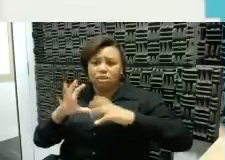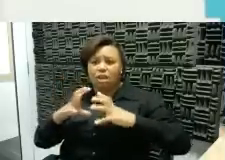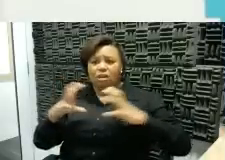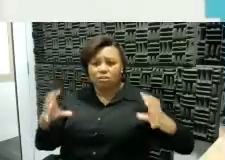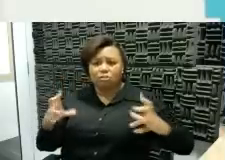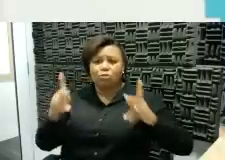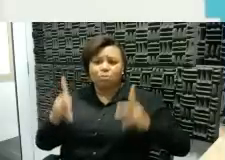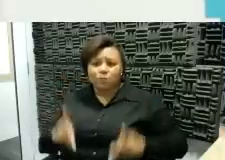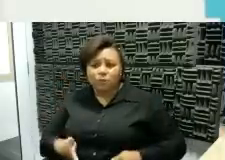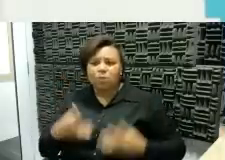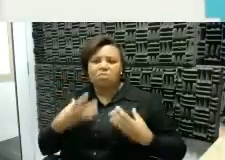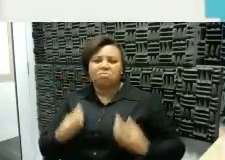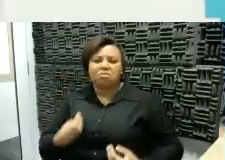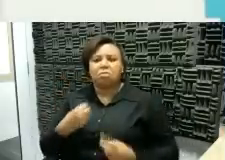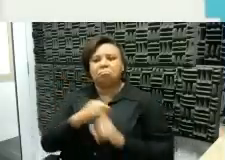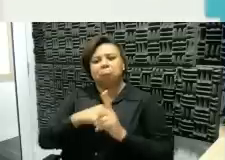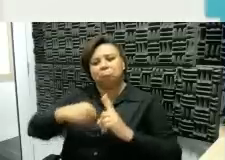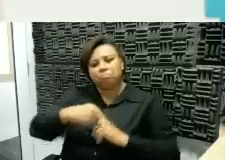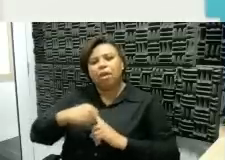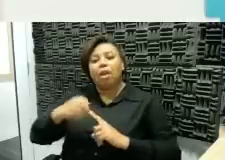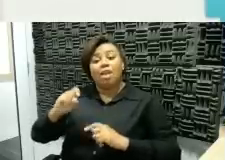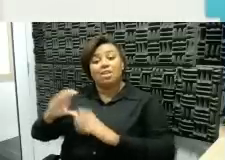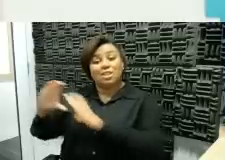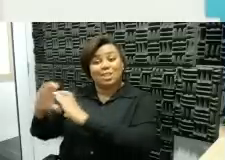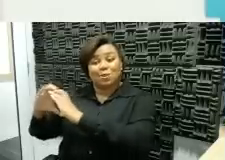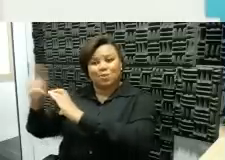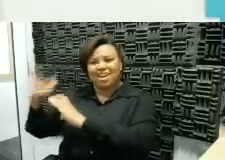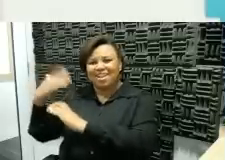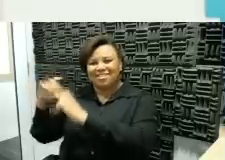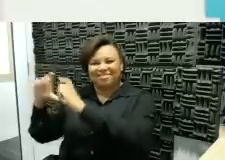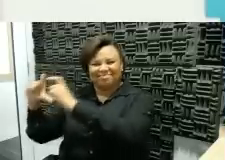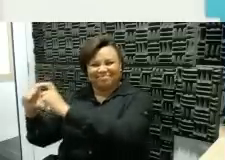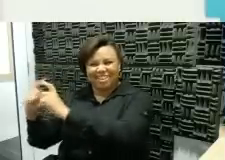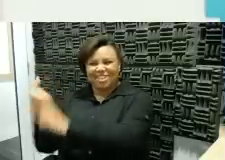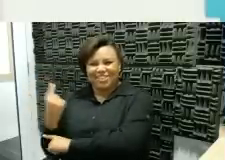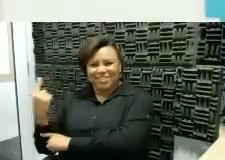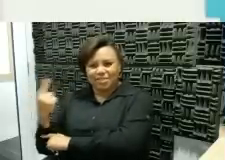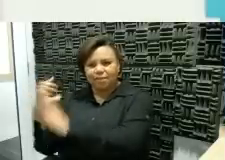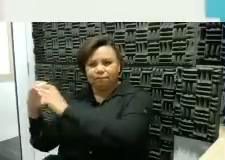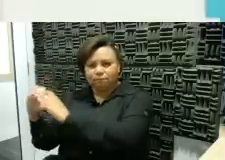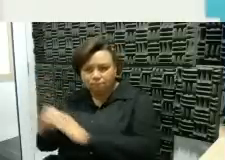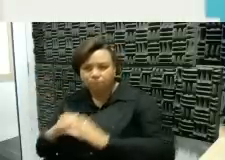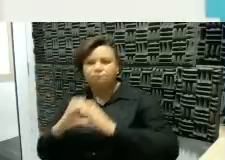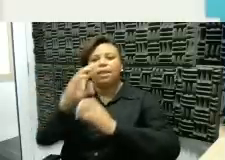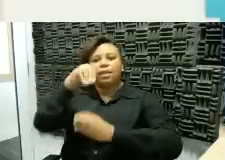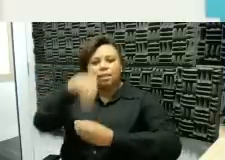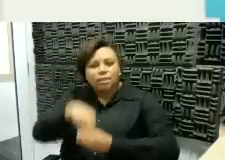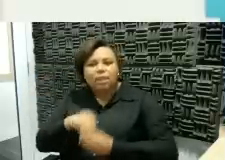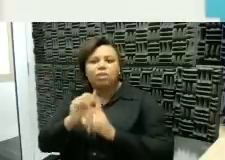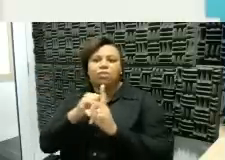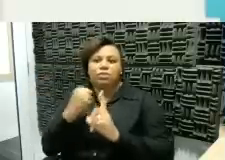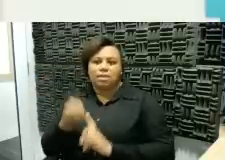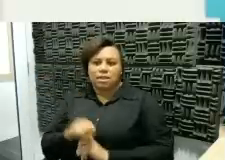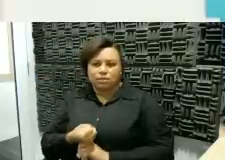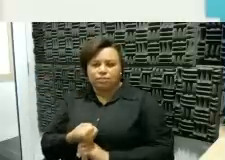aquele círculo que tava lá lado para dentro dessa sociedade né Ou seja eu trago essas pessoas